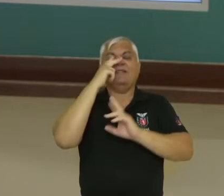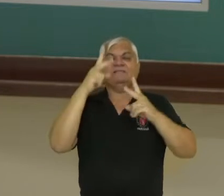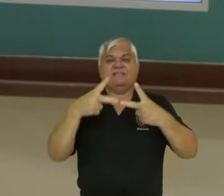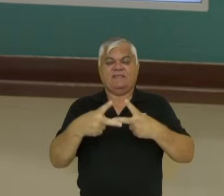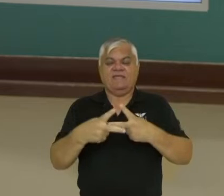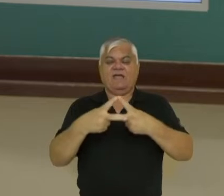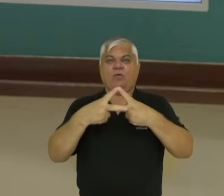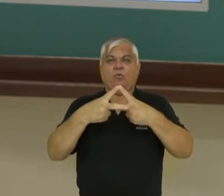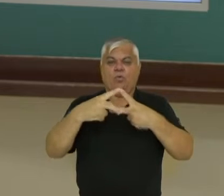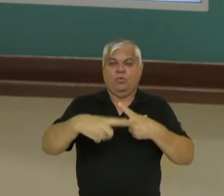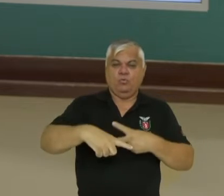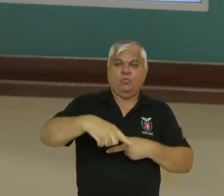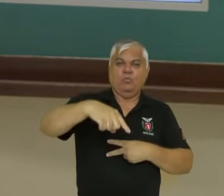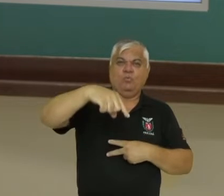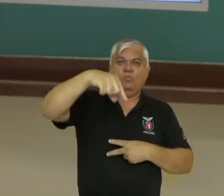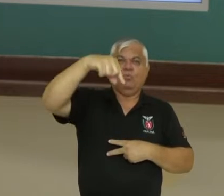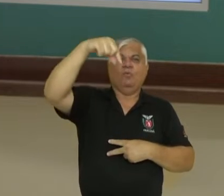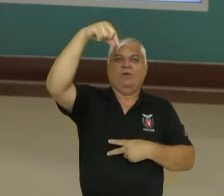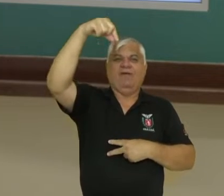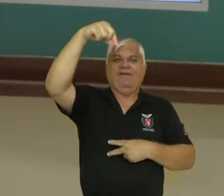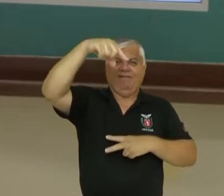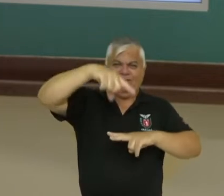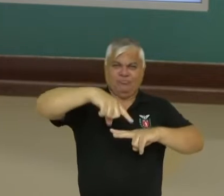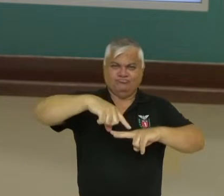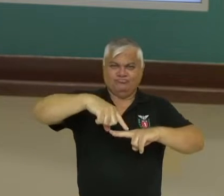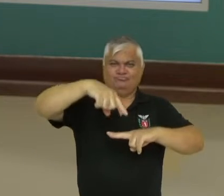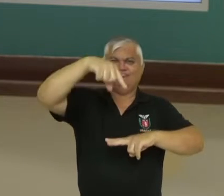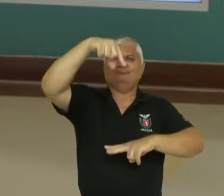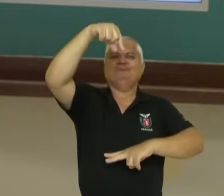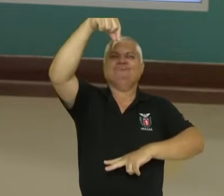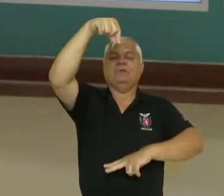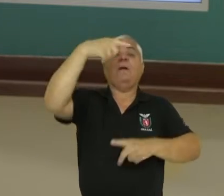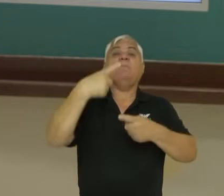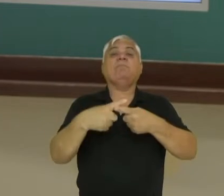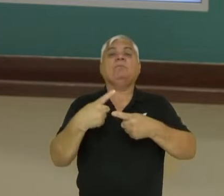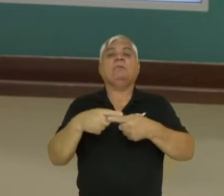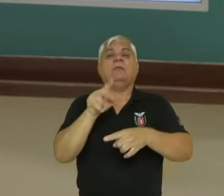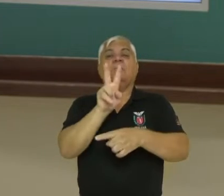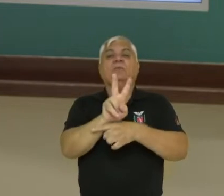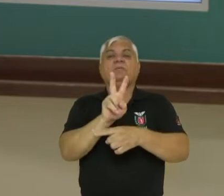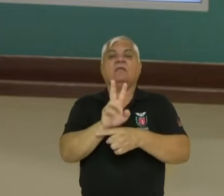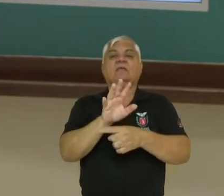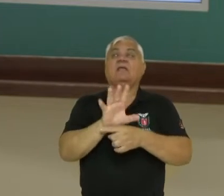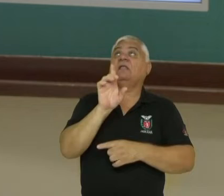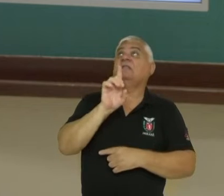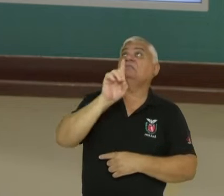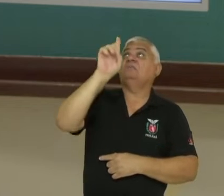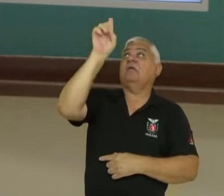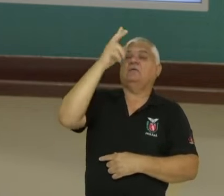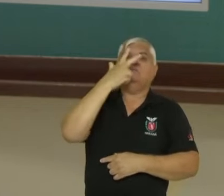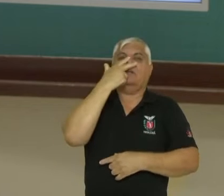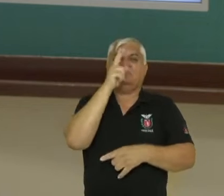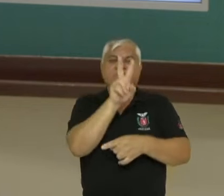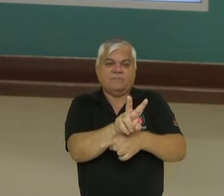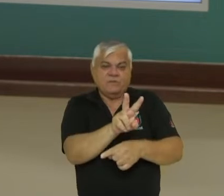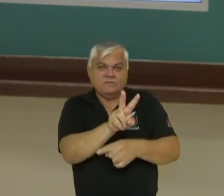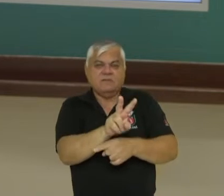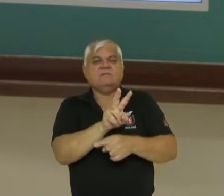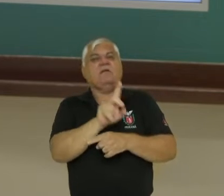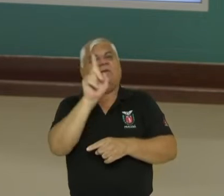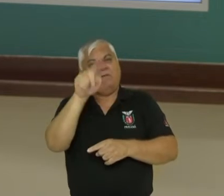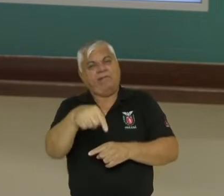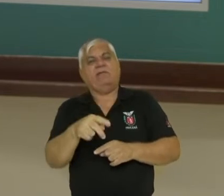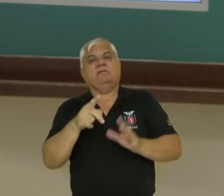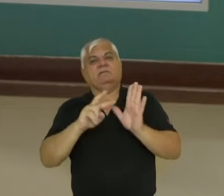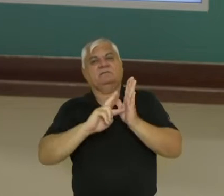bem altas ali, né, que tem também essa questão da proteção, né, do divino, muito representando